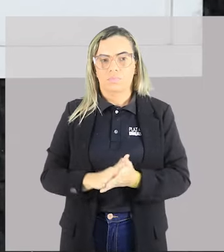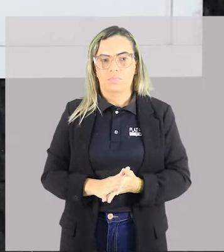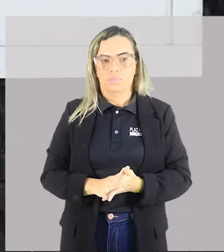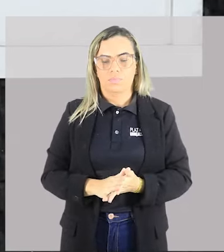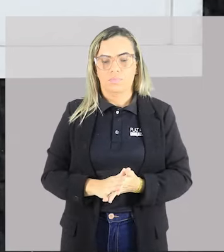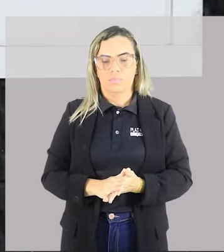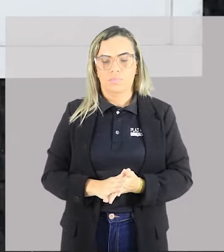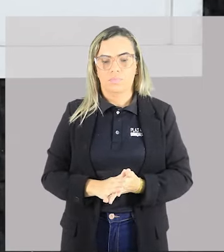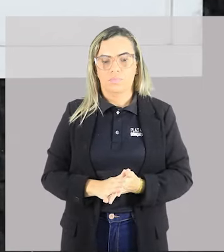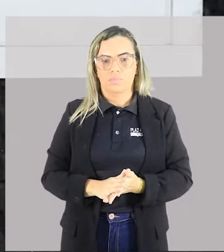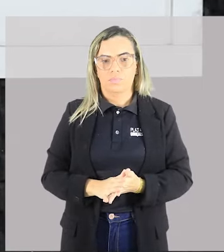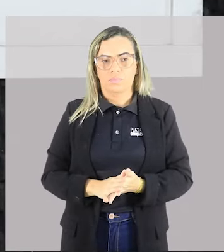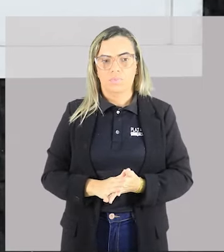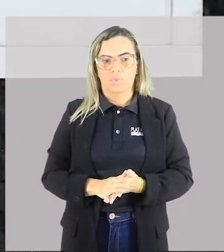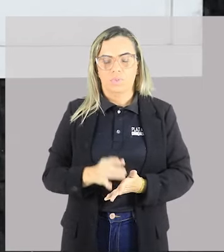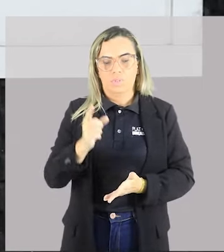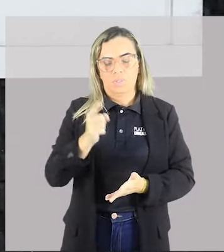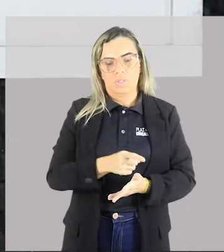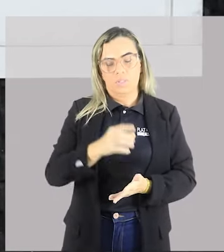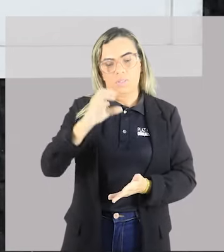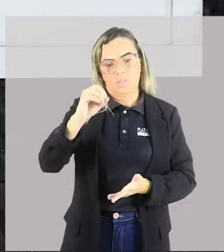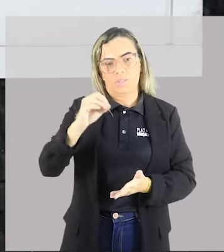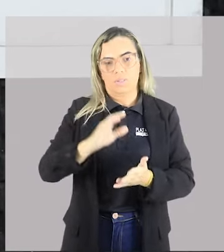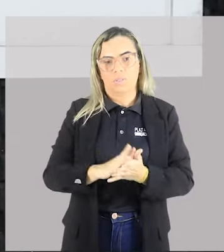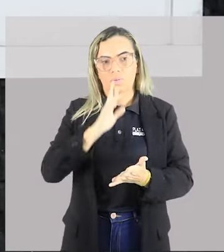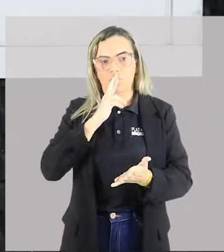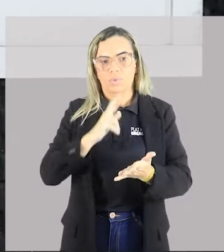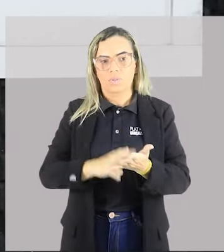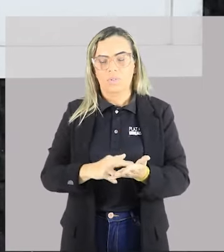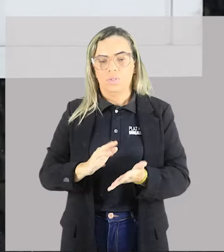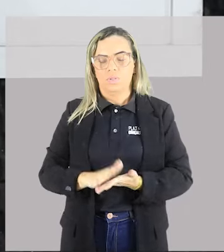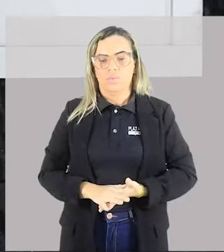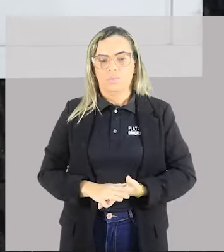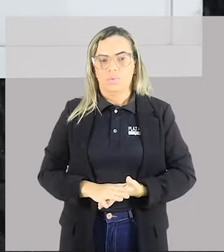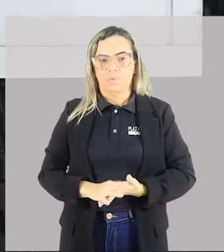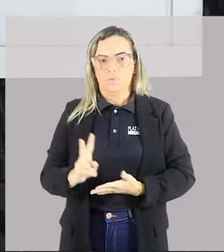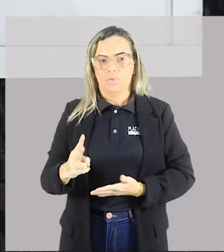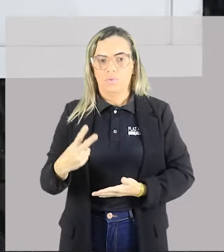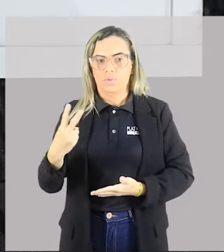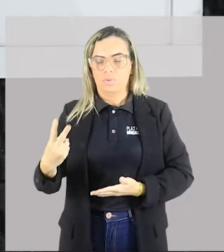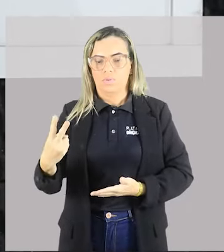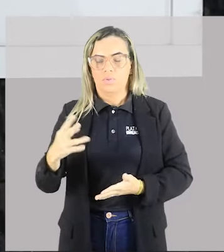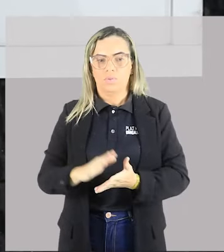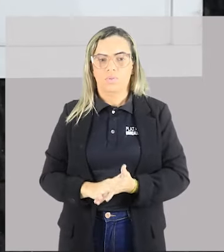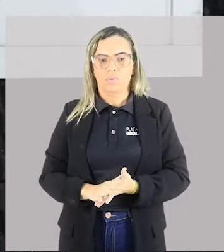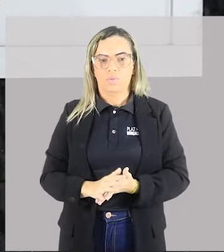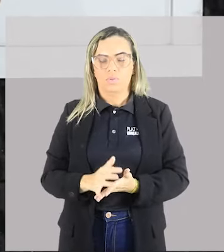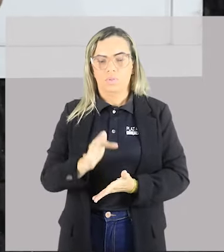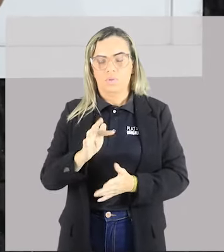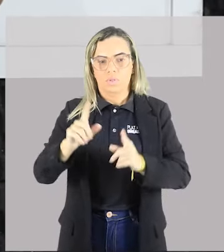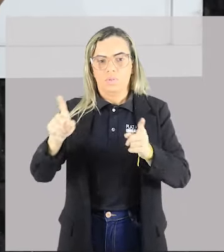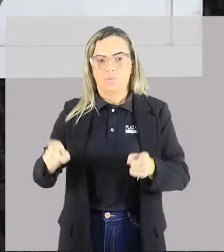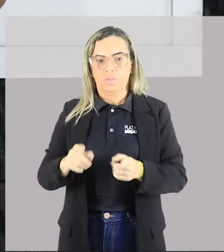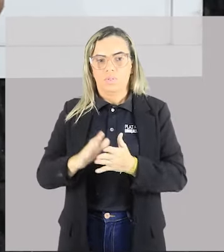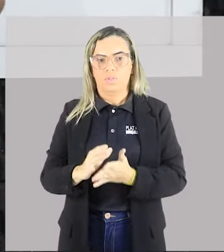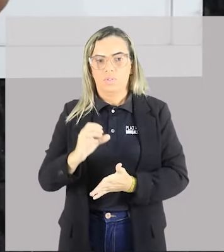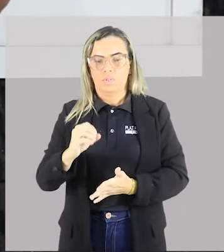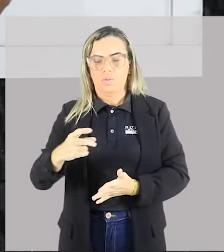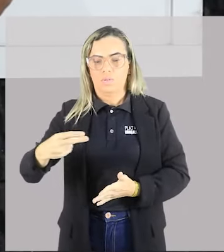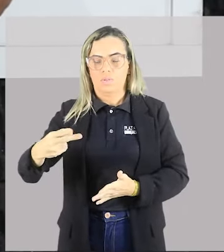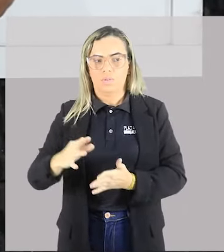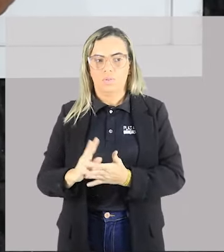dar zero né turma sobrou só o do então o f de 0